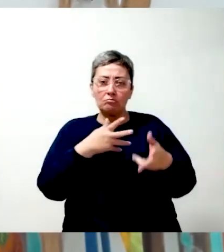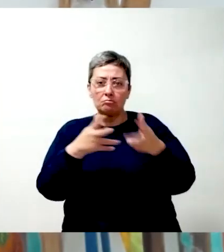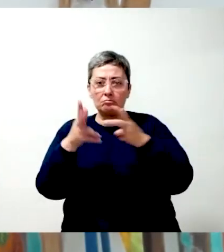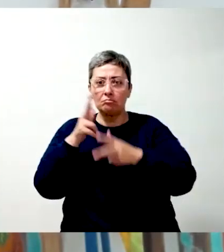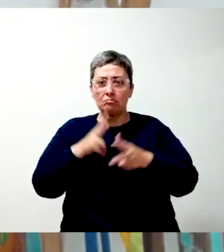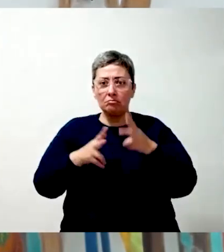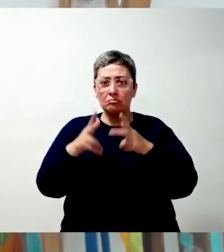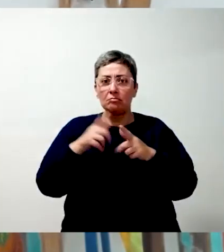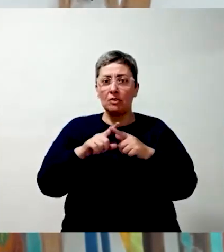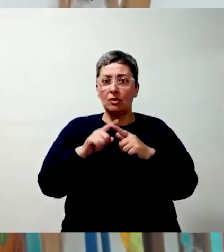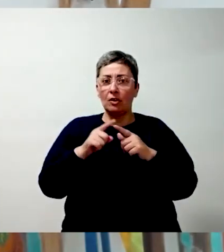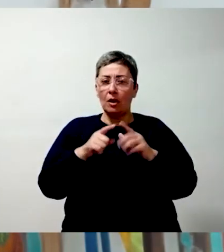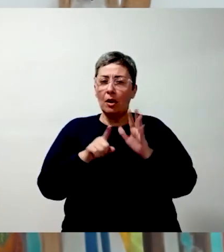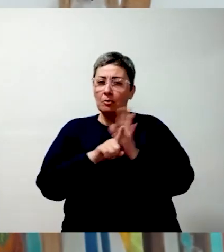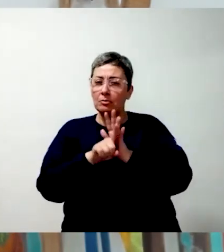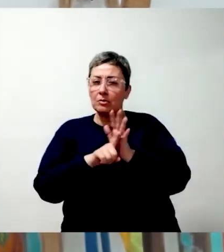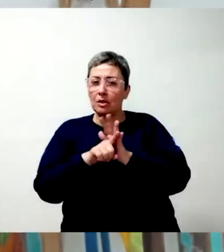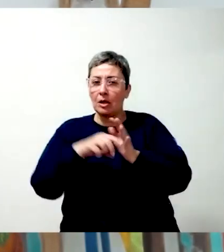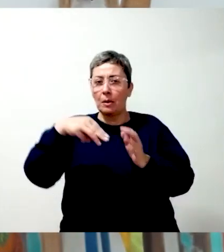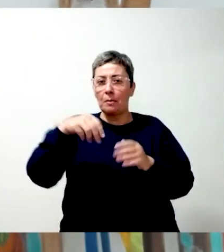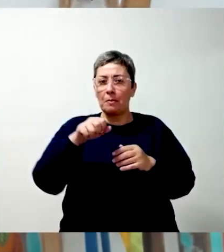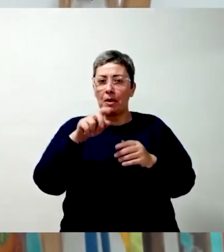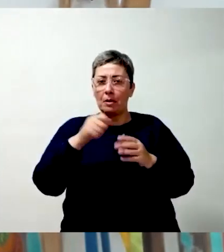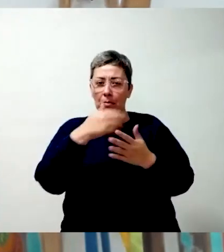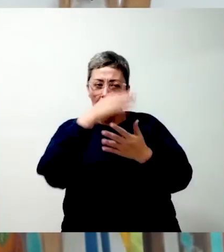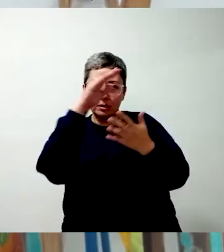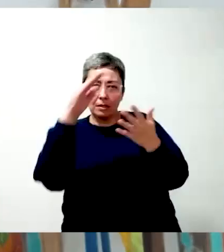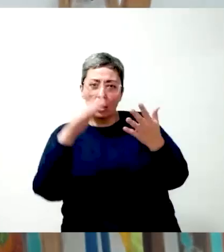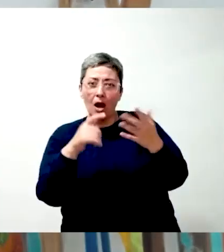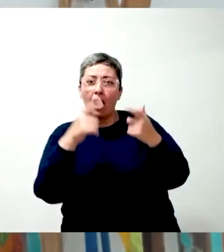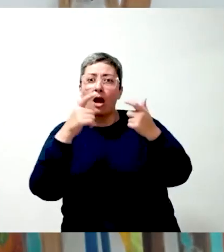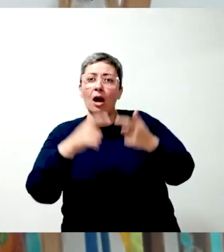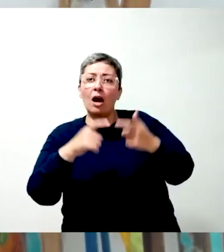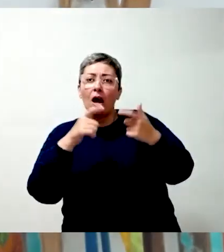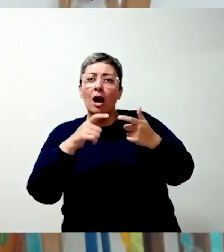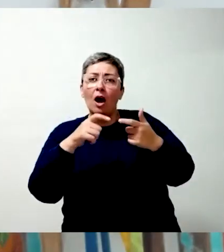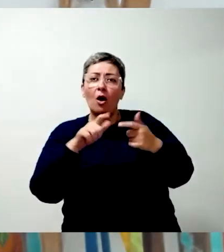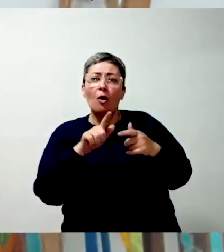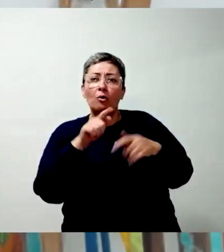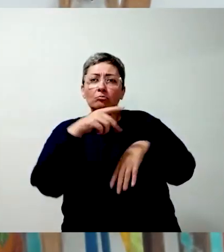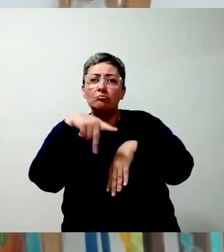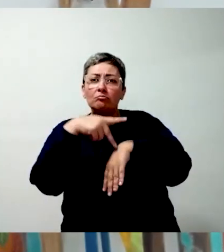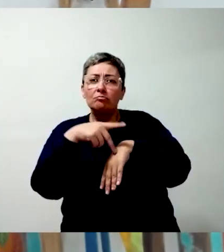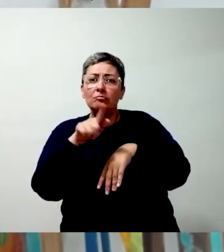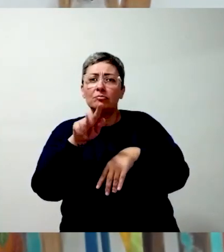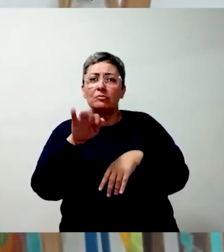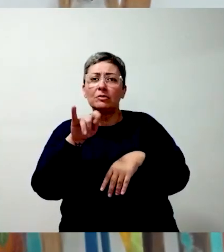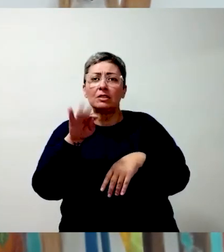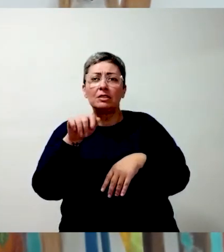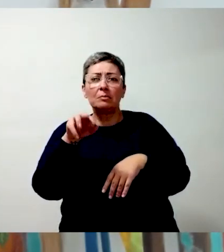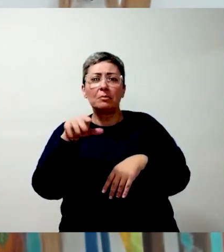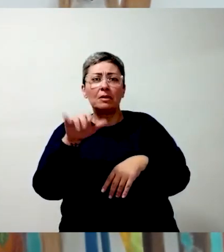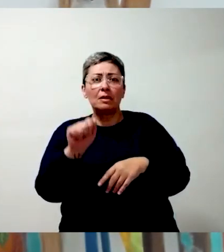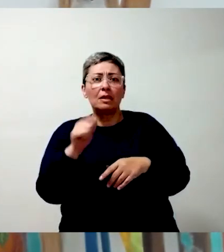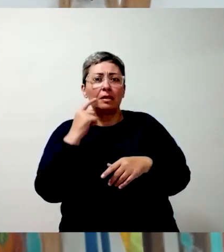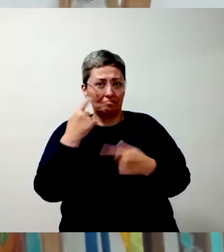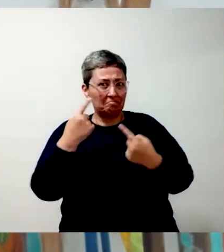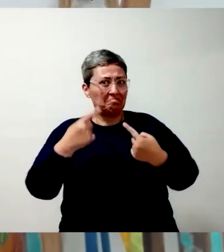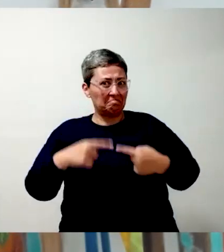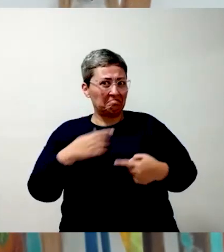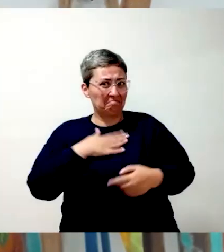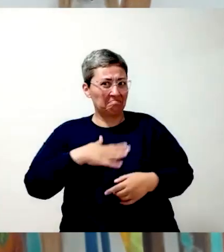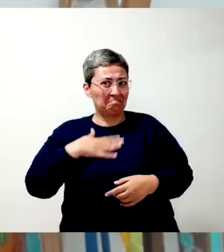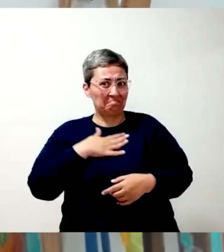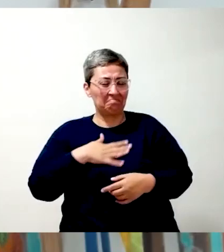de ouvir, busque no mapa e descubra onde que fica Guatemala. Olha só